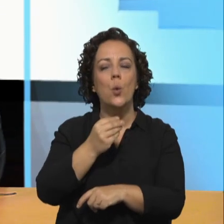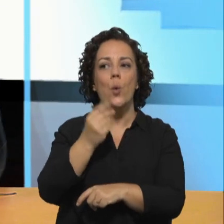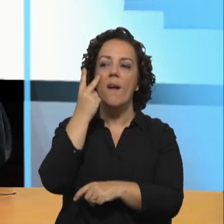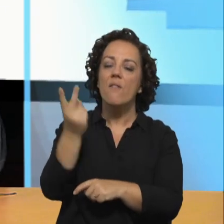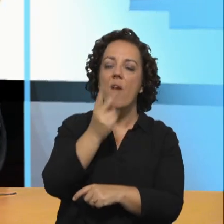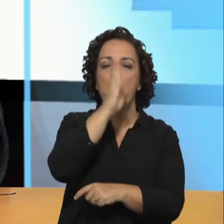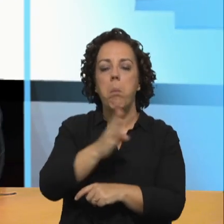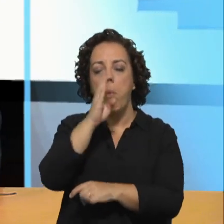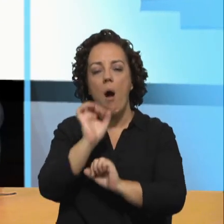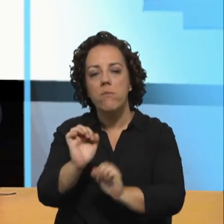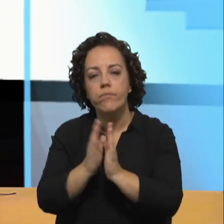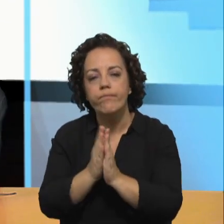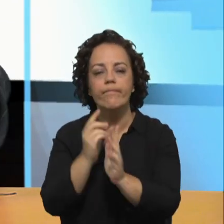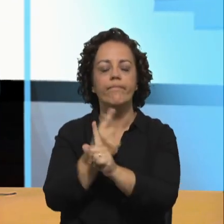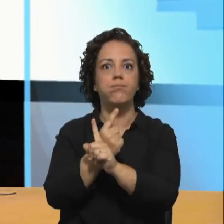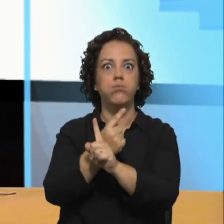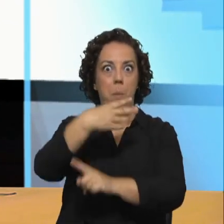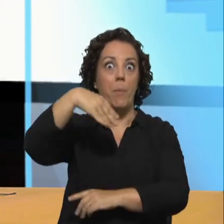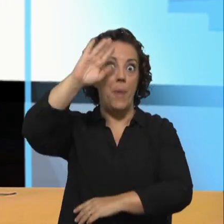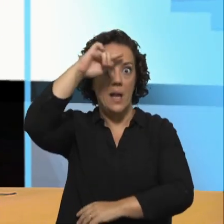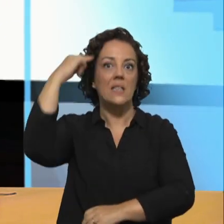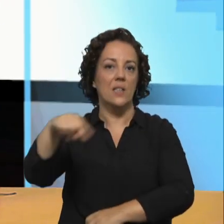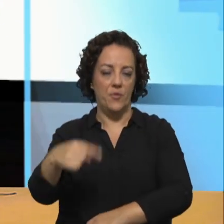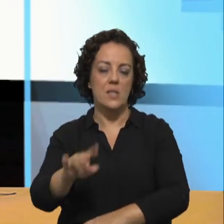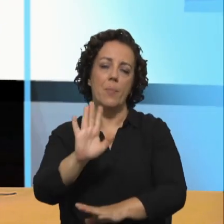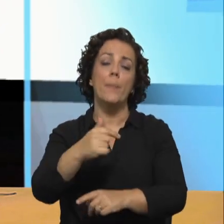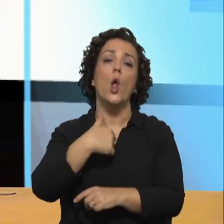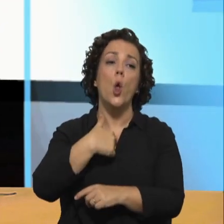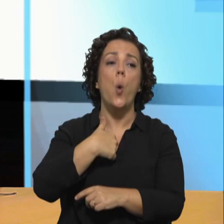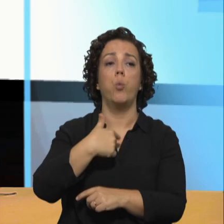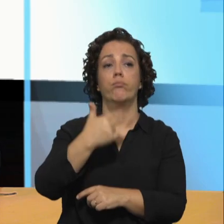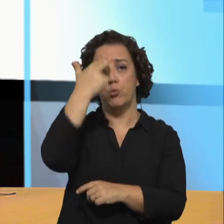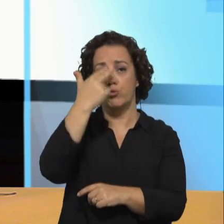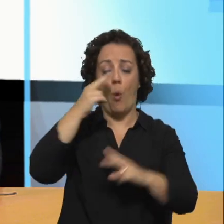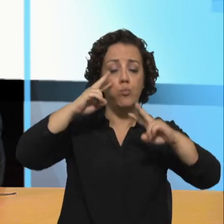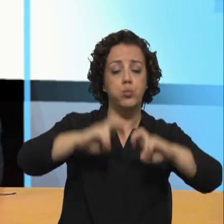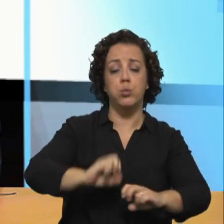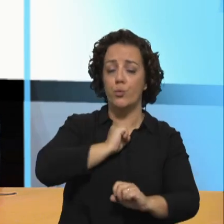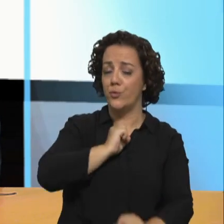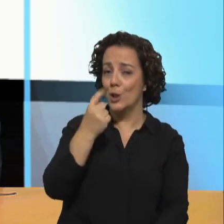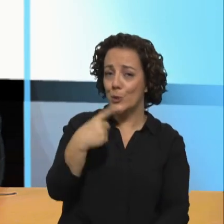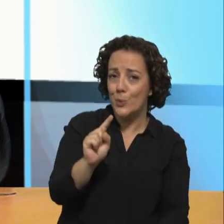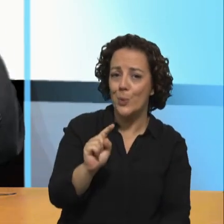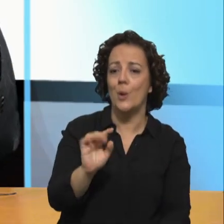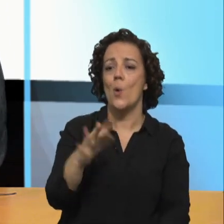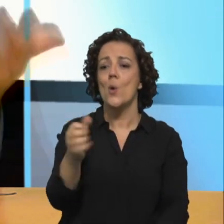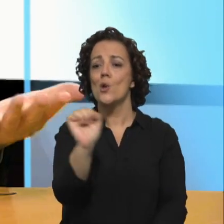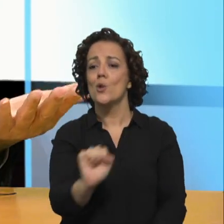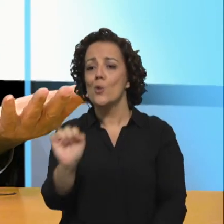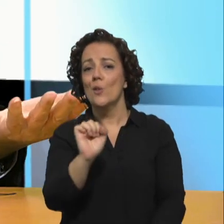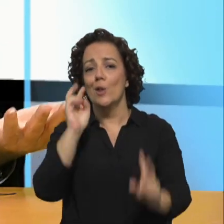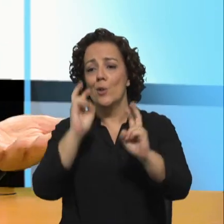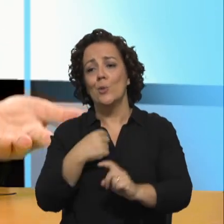também devemos dizer isto, enfim, eu não sou historiador nem geógrafo, que a população local era relativamente